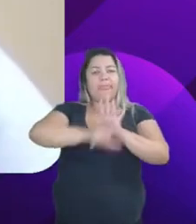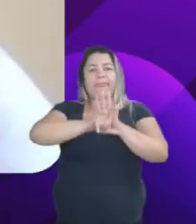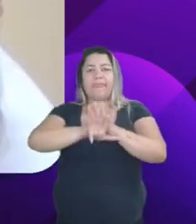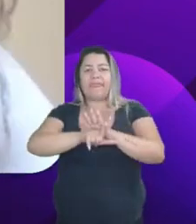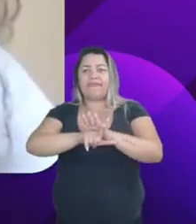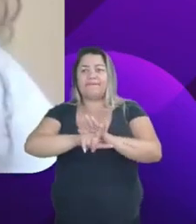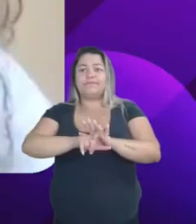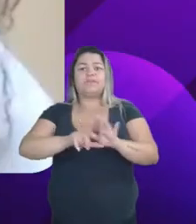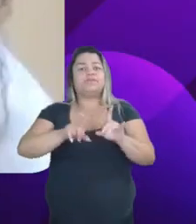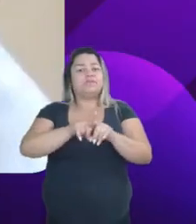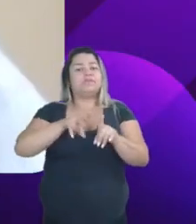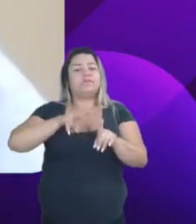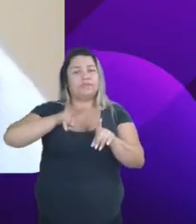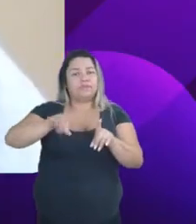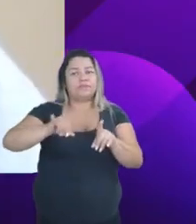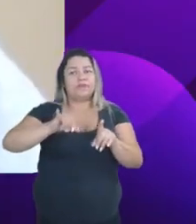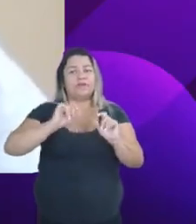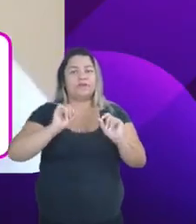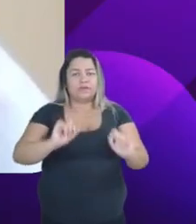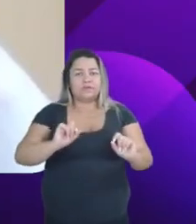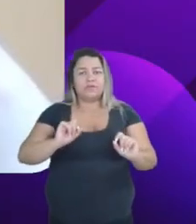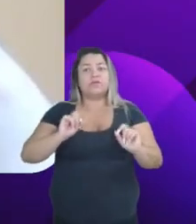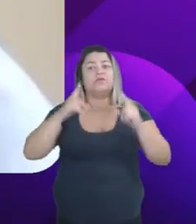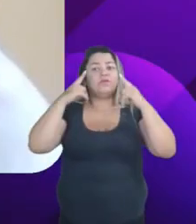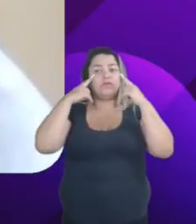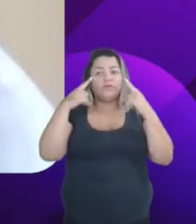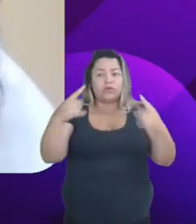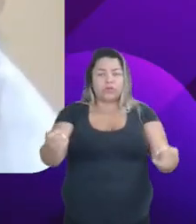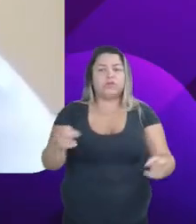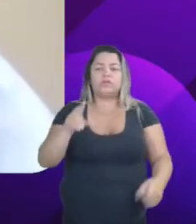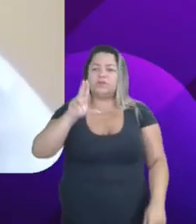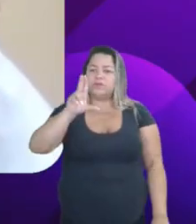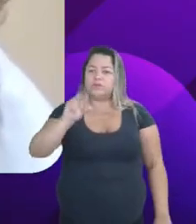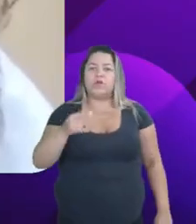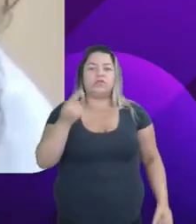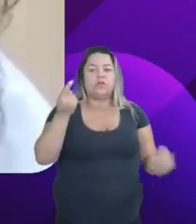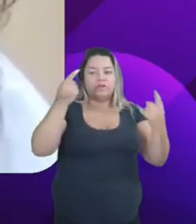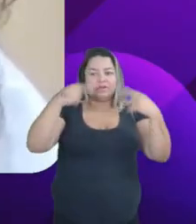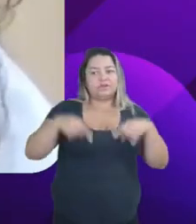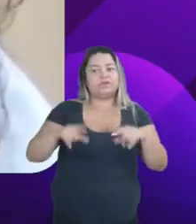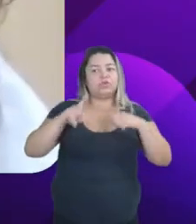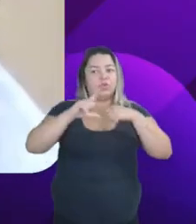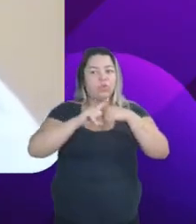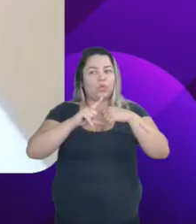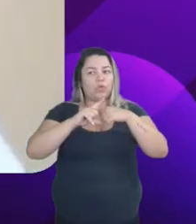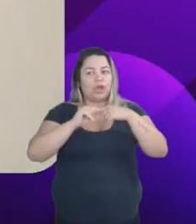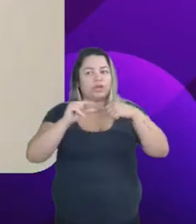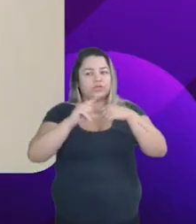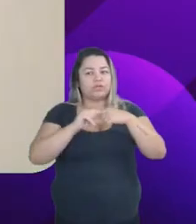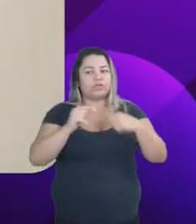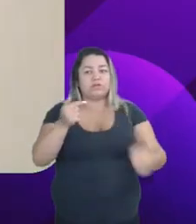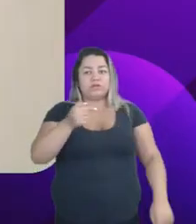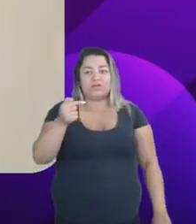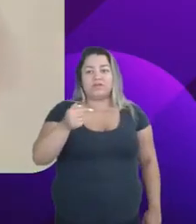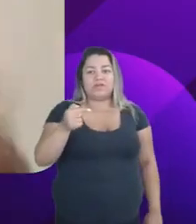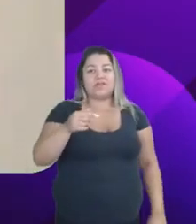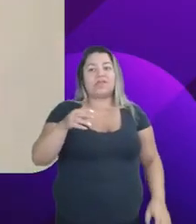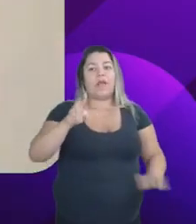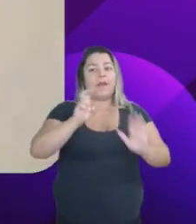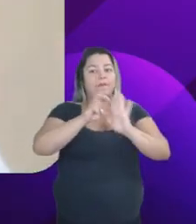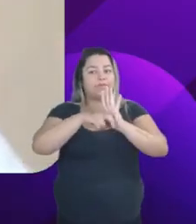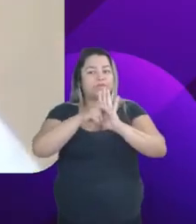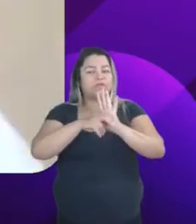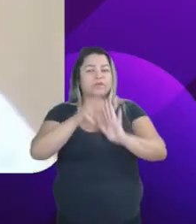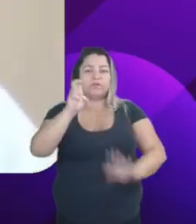nos definir que violência não é só a física. No artigo 7º da Lei Maria da Penha, a gente vai dizer que são 5